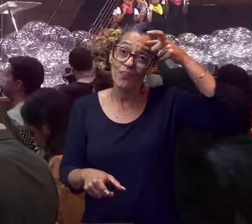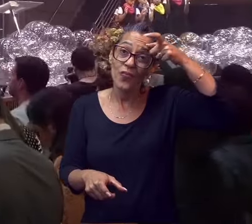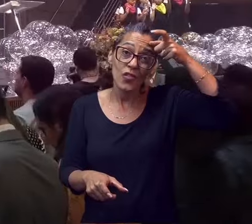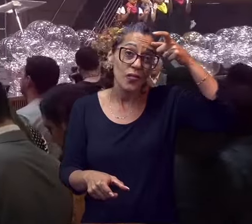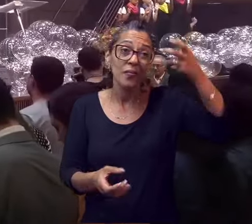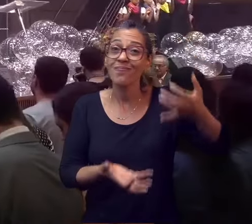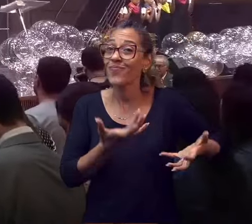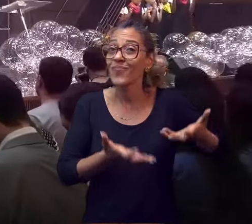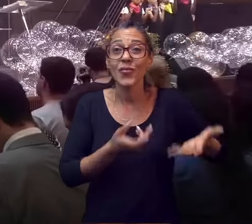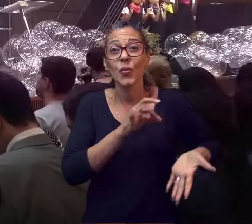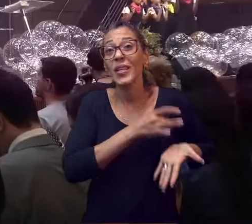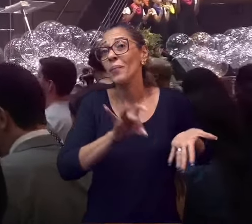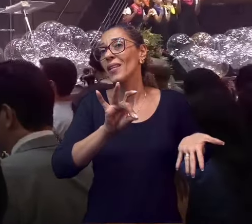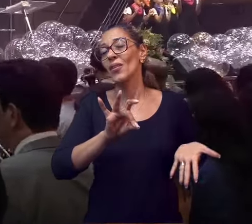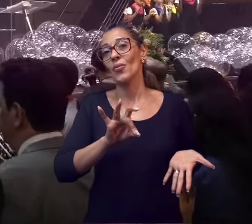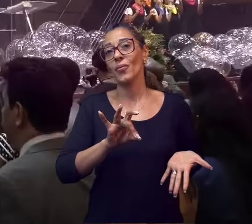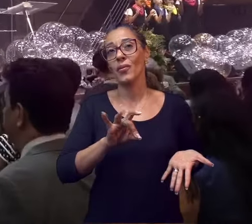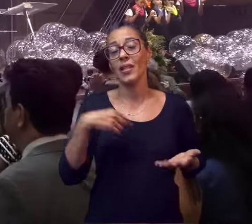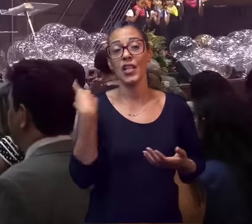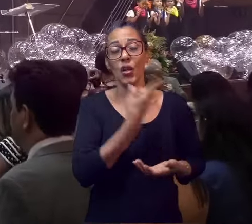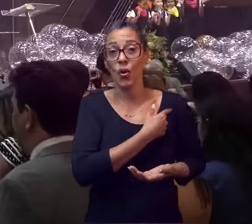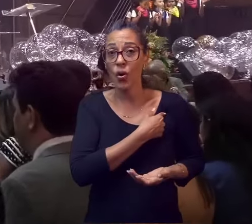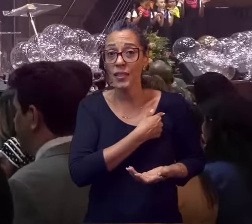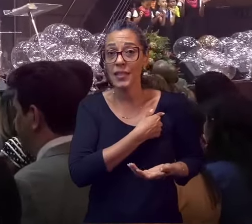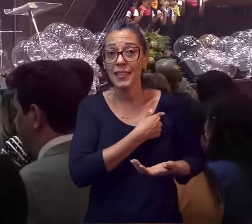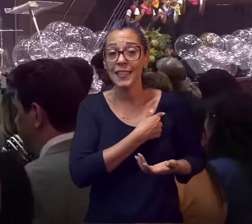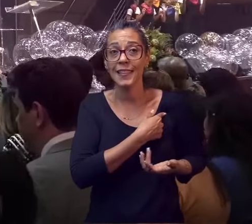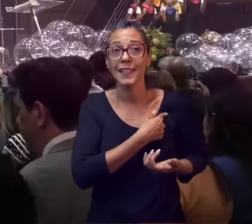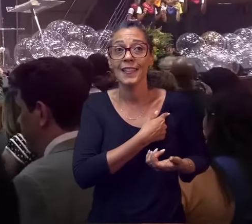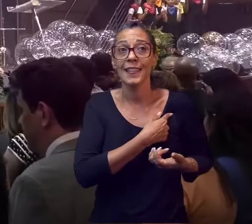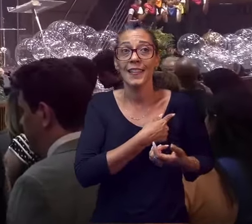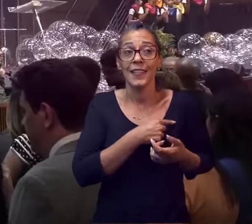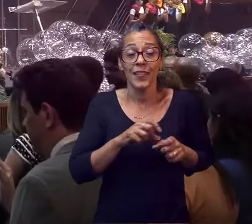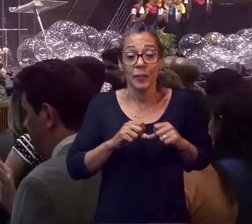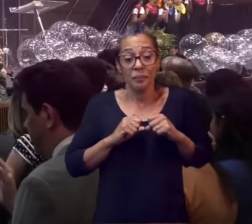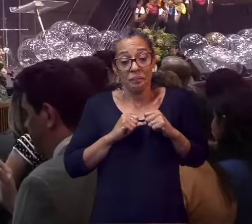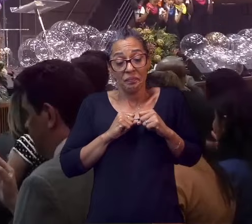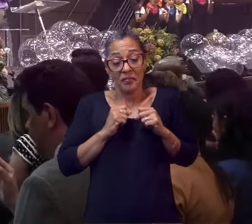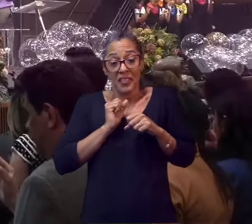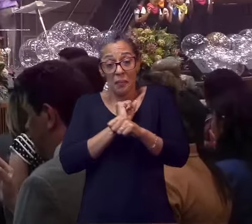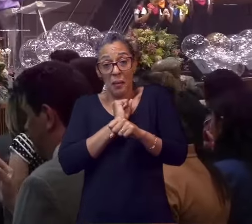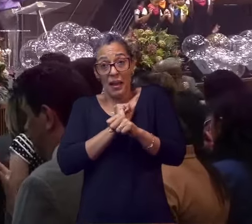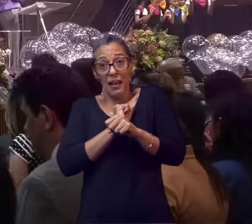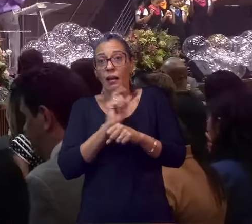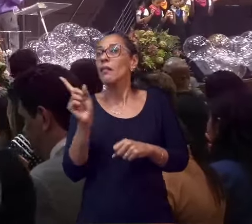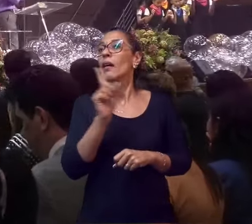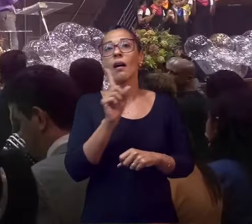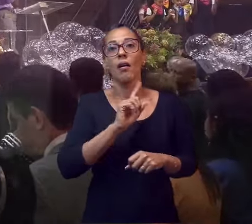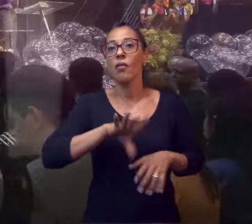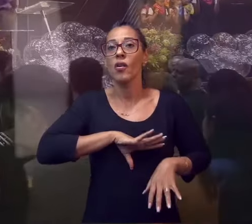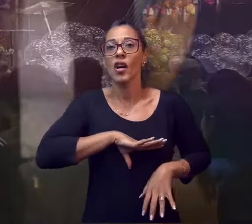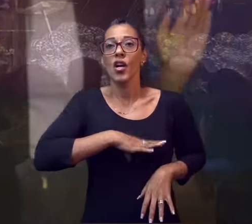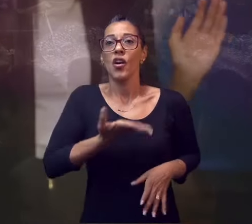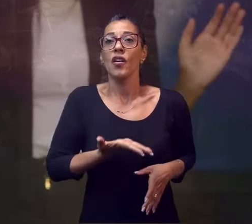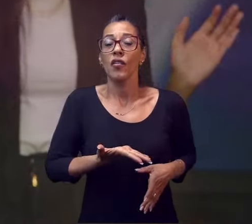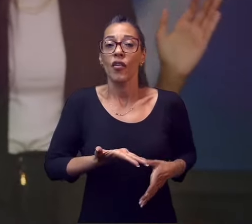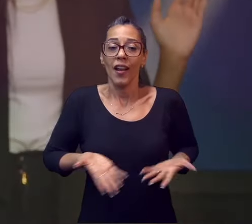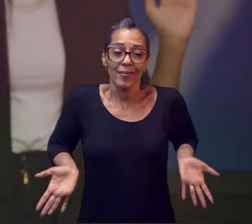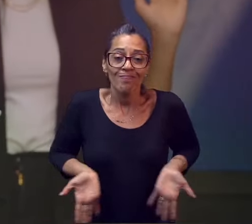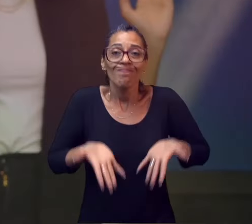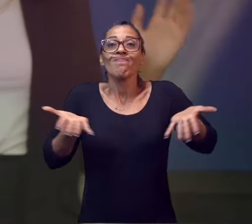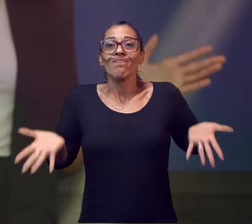não vamos nos acovardar nós como igreja somos fortes e Corajosos porque nós